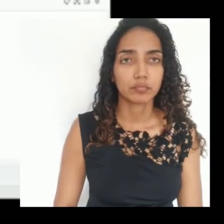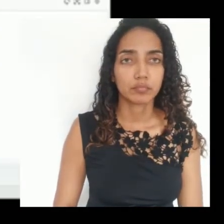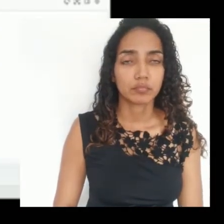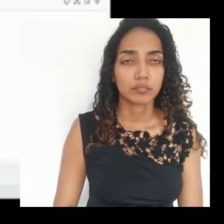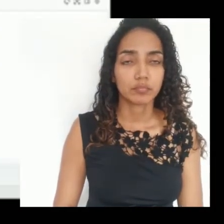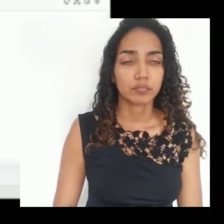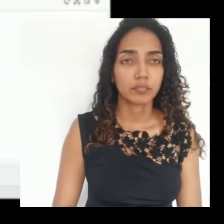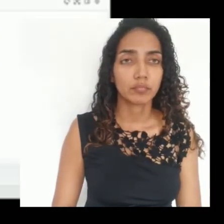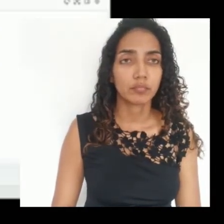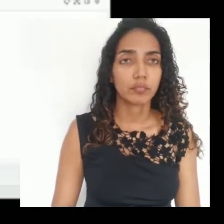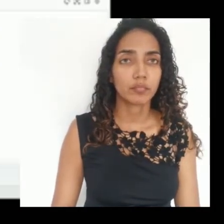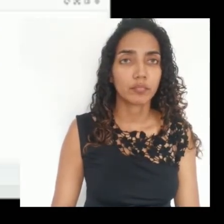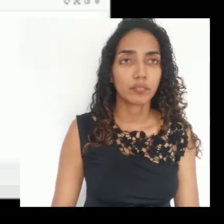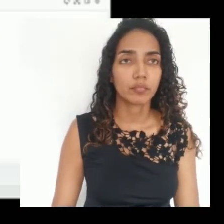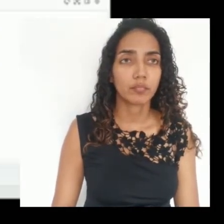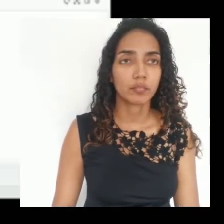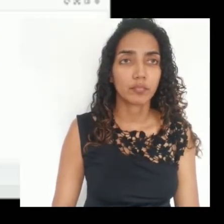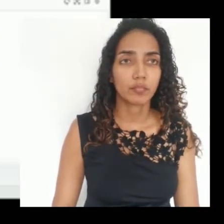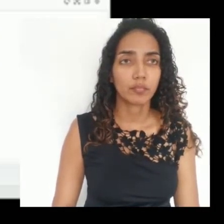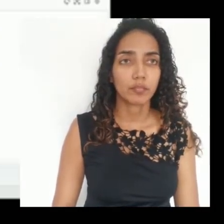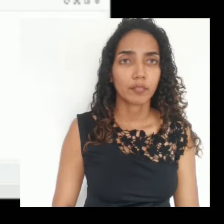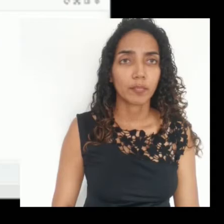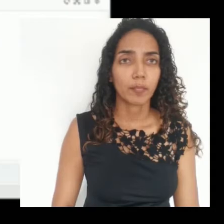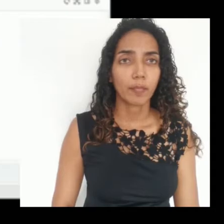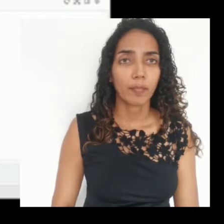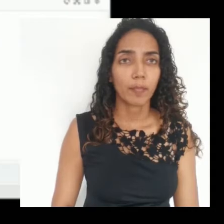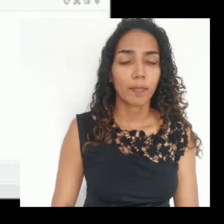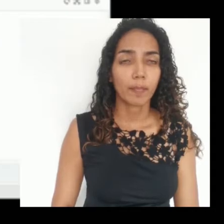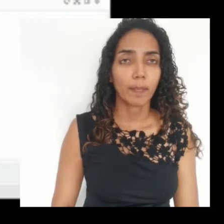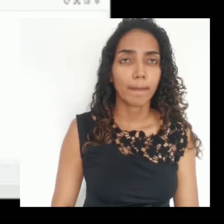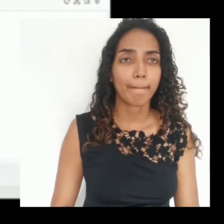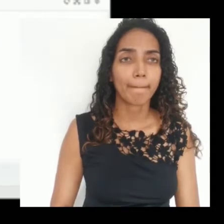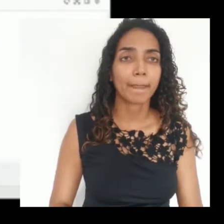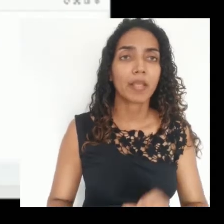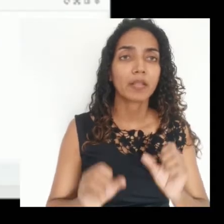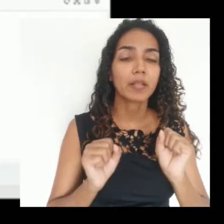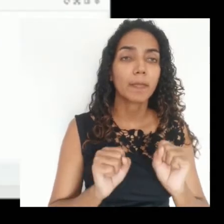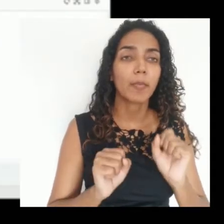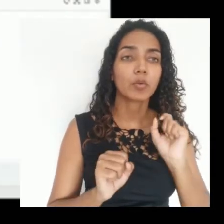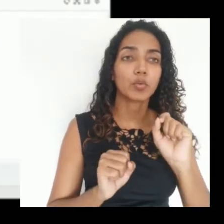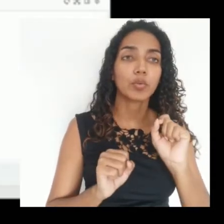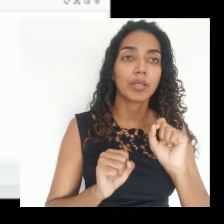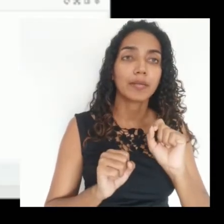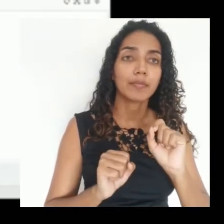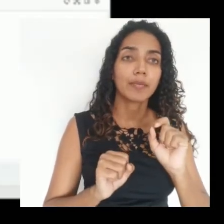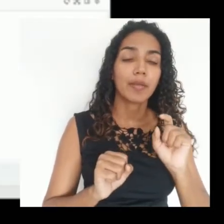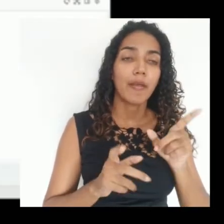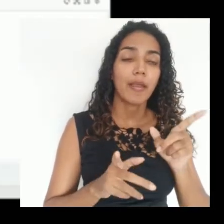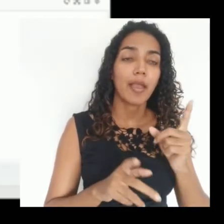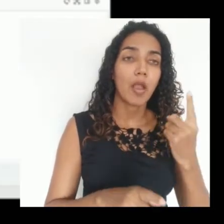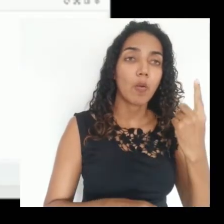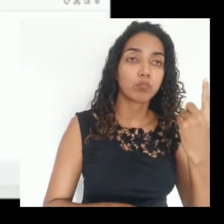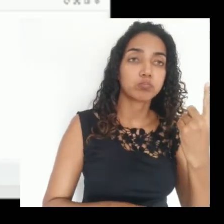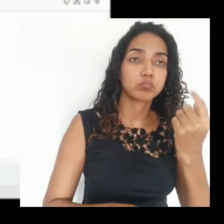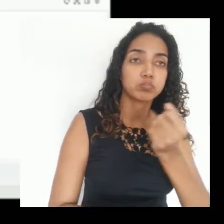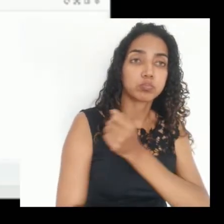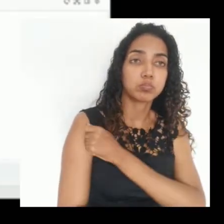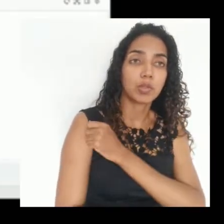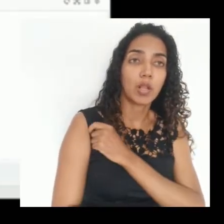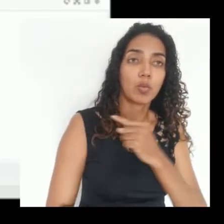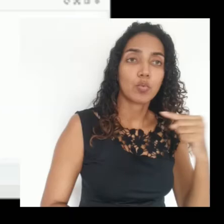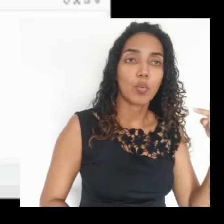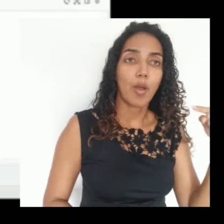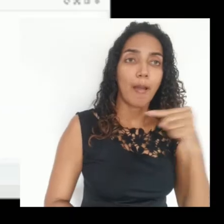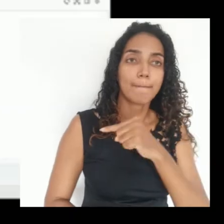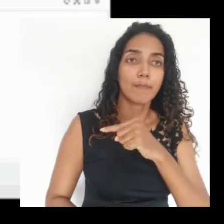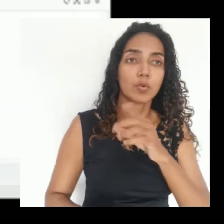com que um aluno aponte para uma turma. Porém, nesse caso específico de aluno e